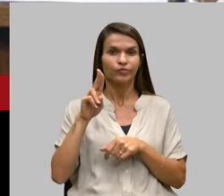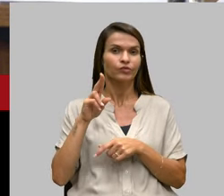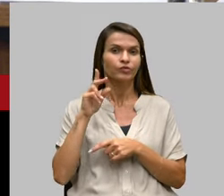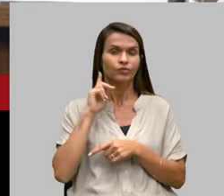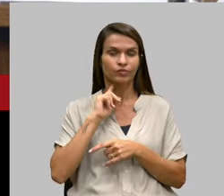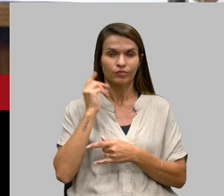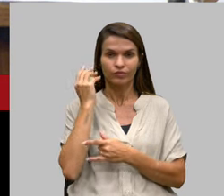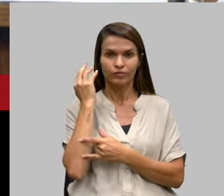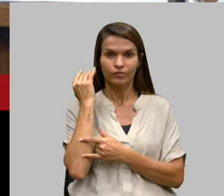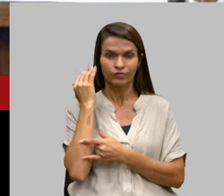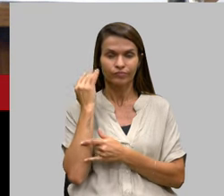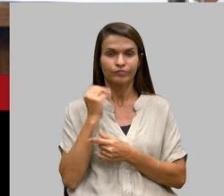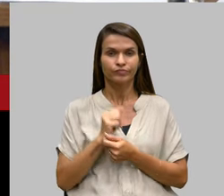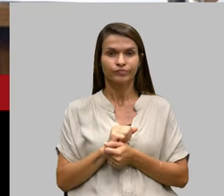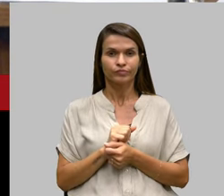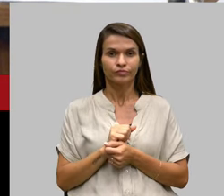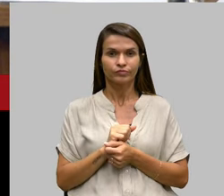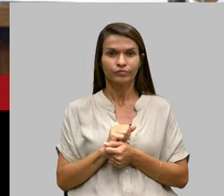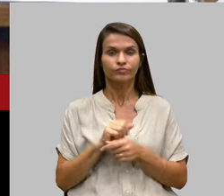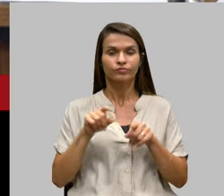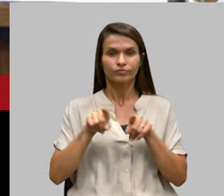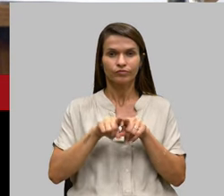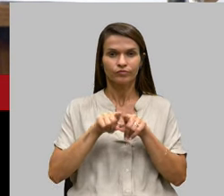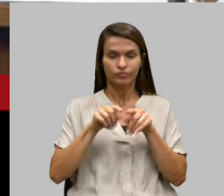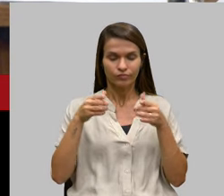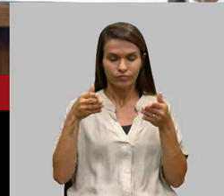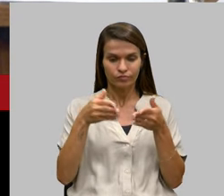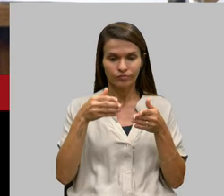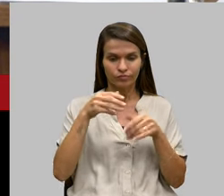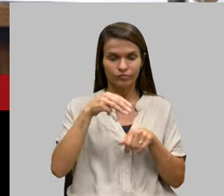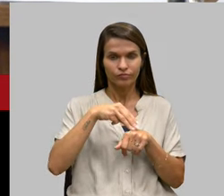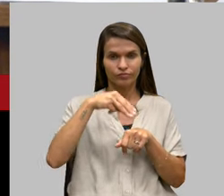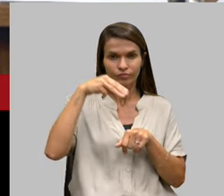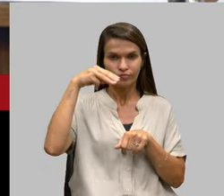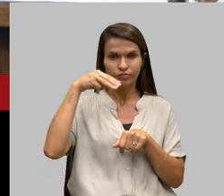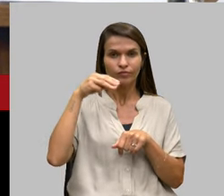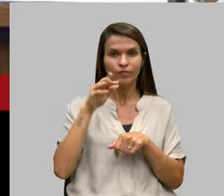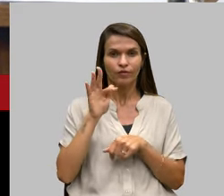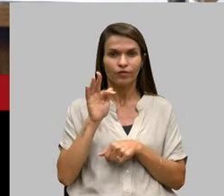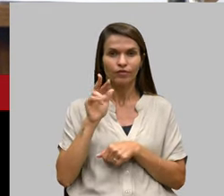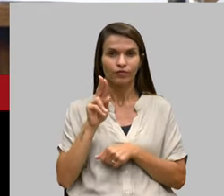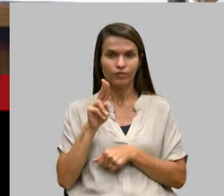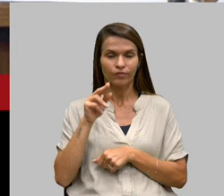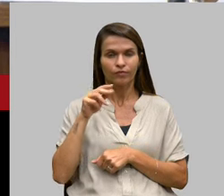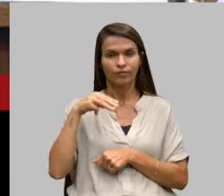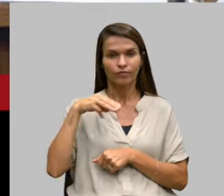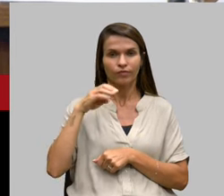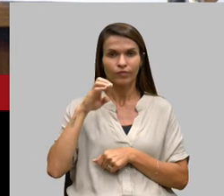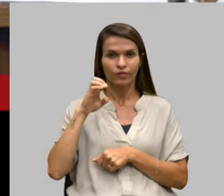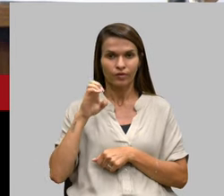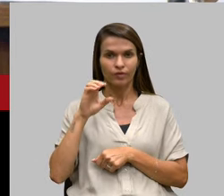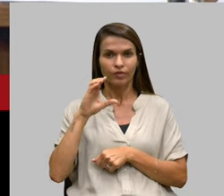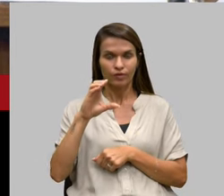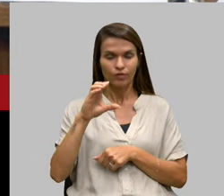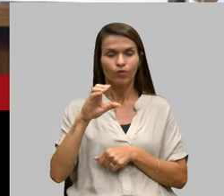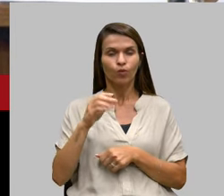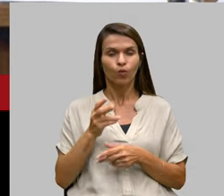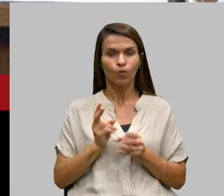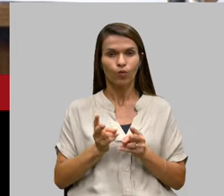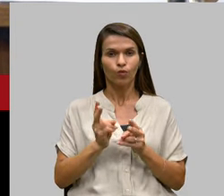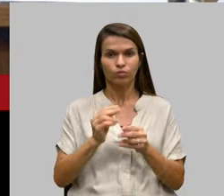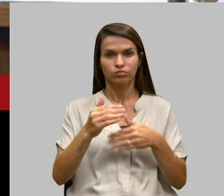também no âmbito da do mestrado da Universidade Fumec na qual nós continuamos a desenvolver esses